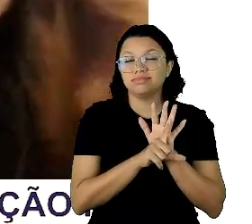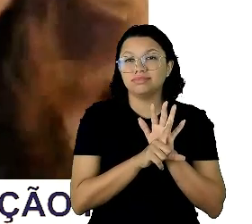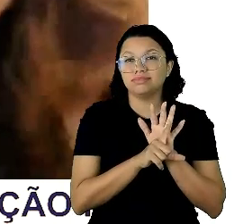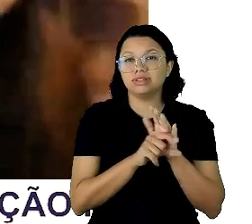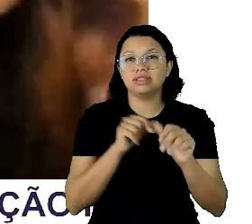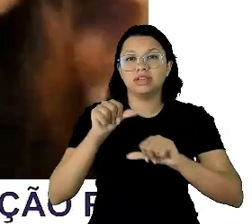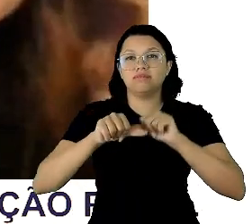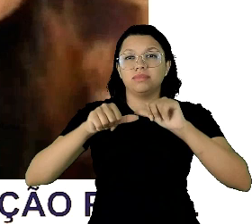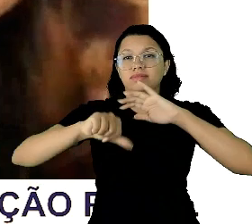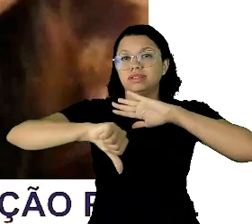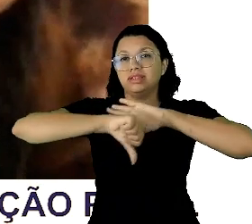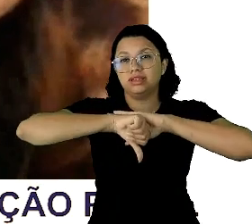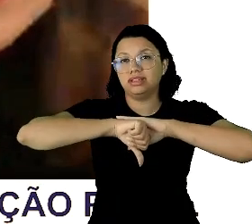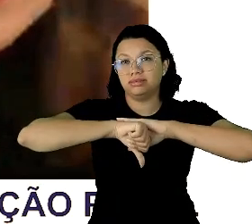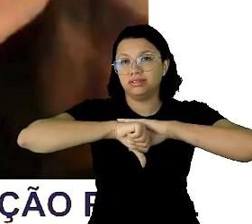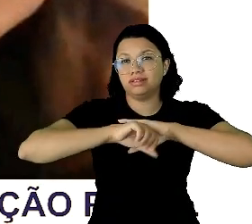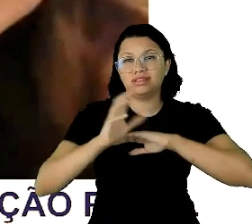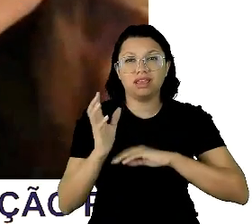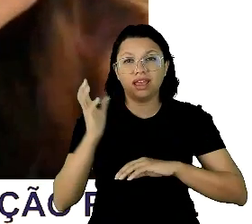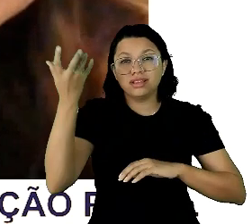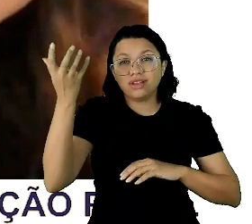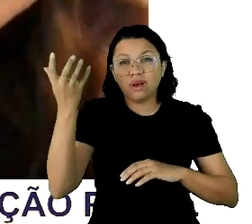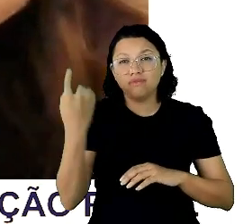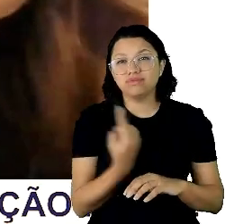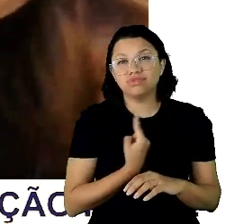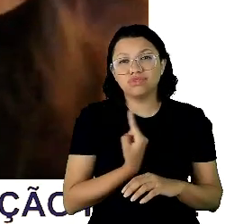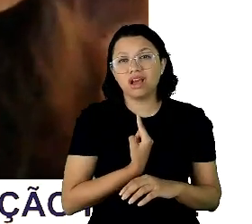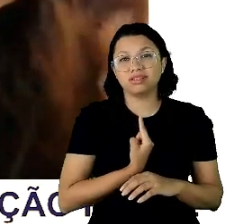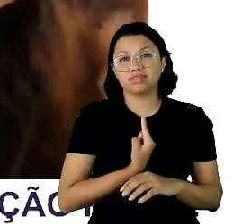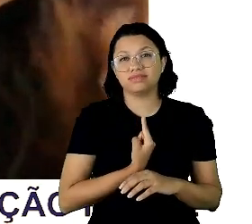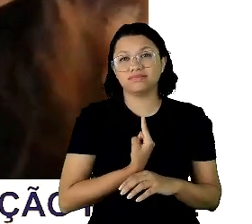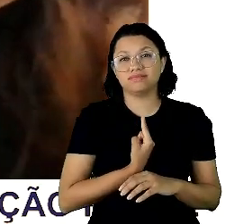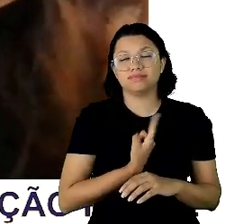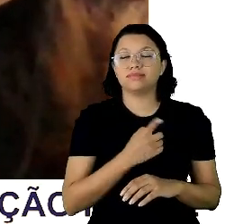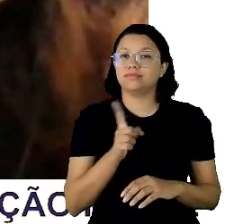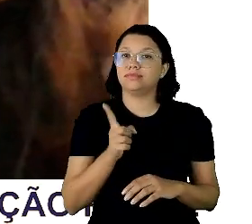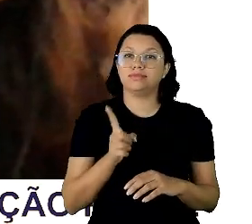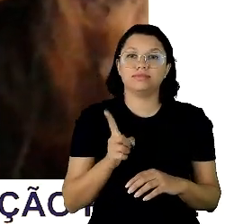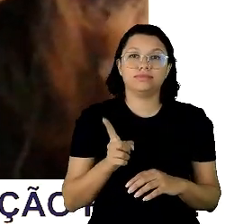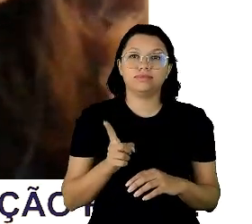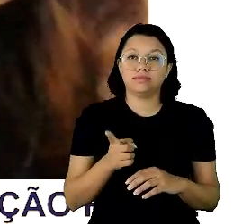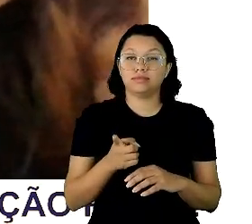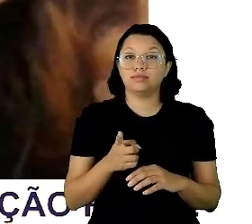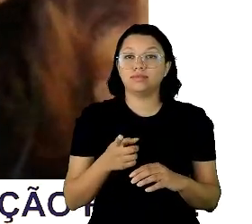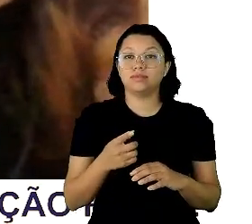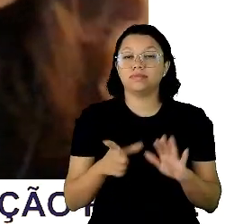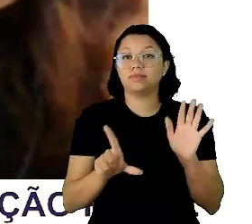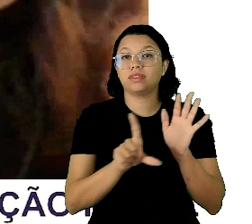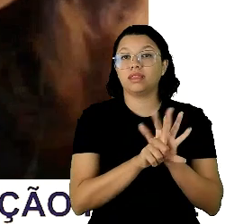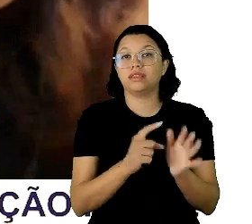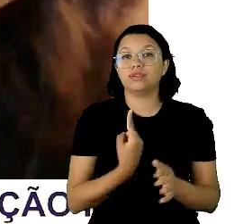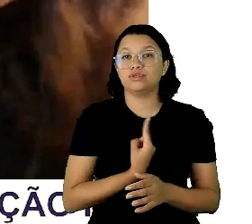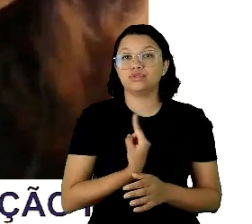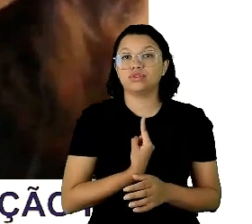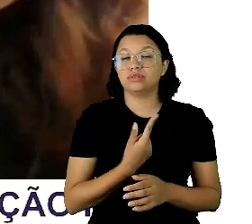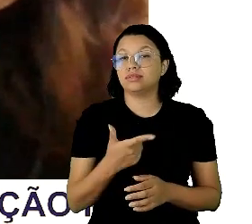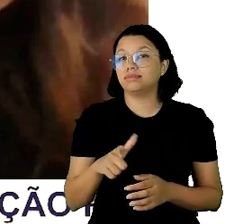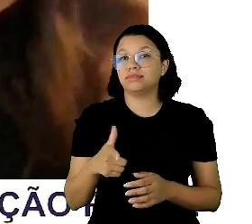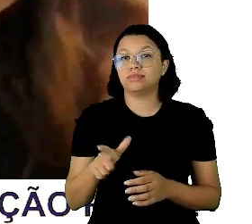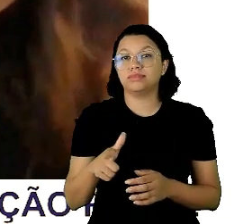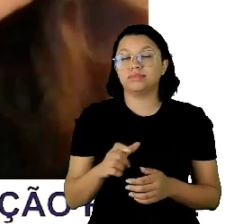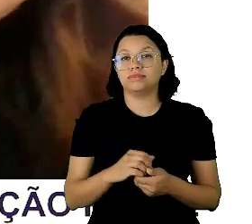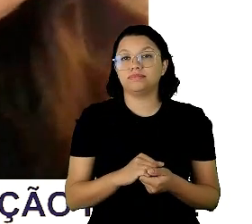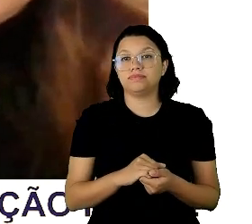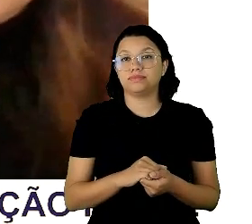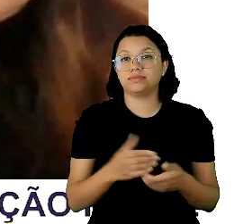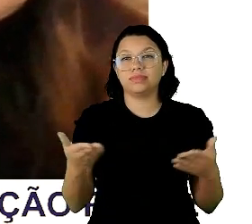criminalizadora, ela vai adiantar sozinha? Não. A lei sozinha, ela não tem